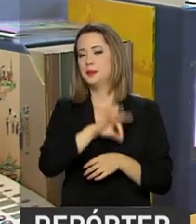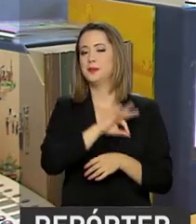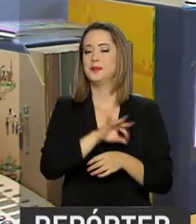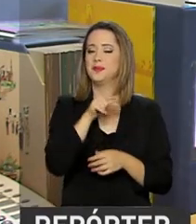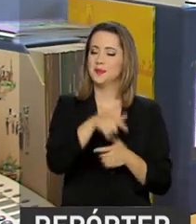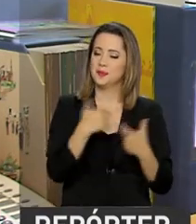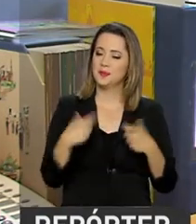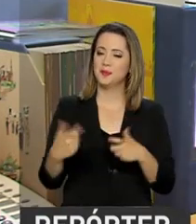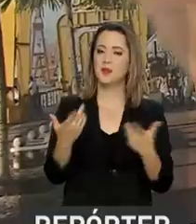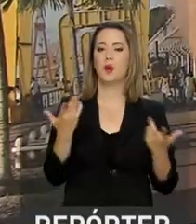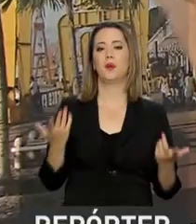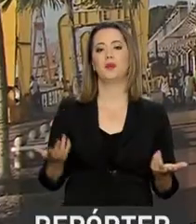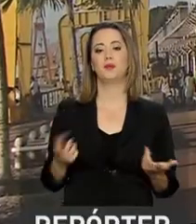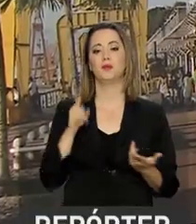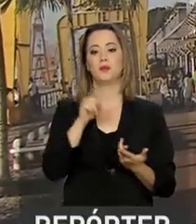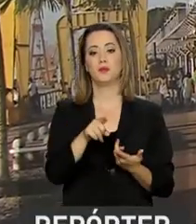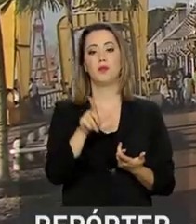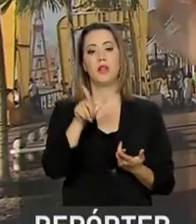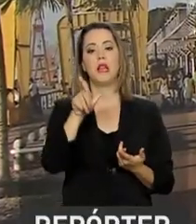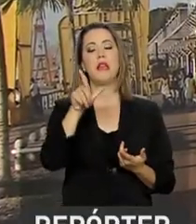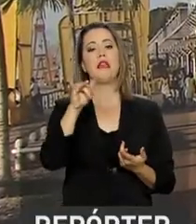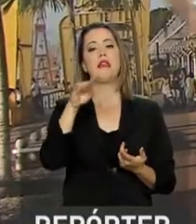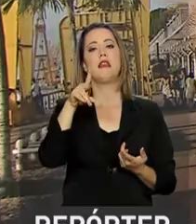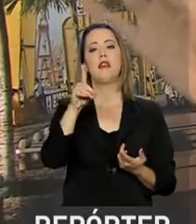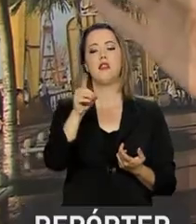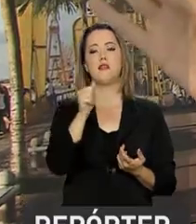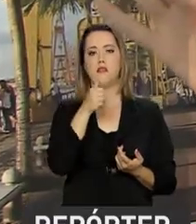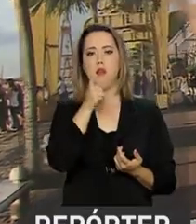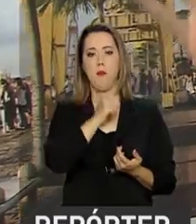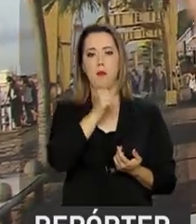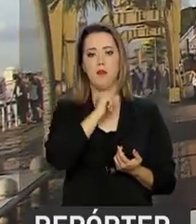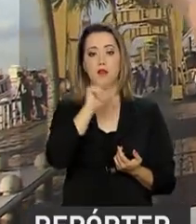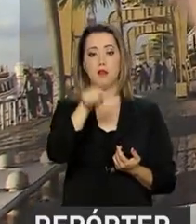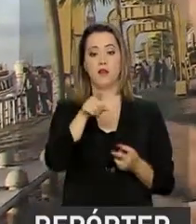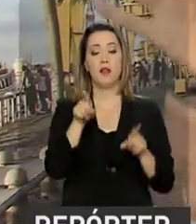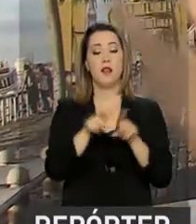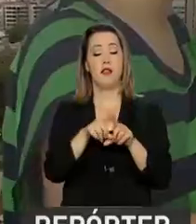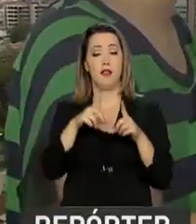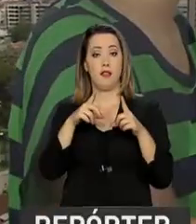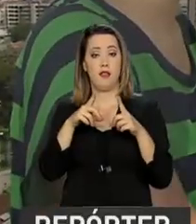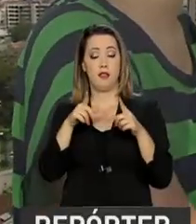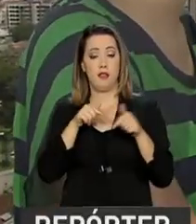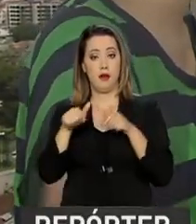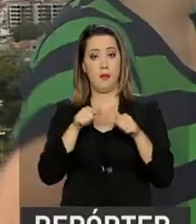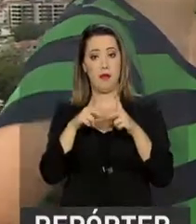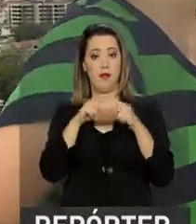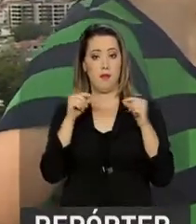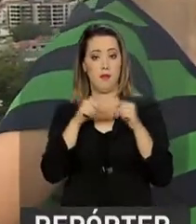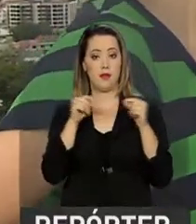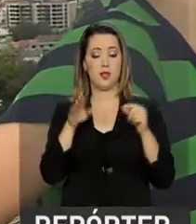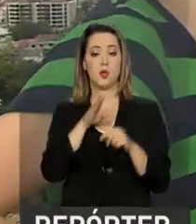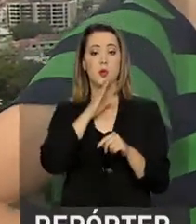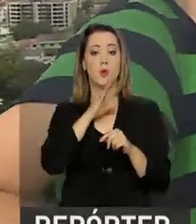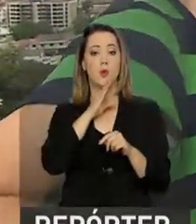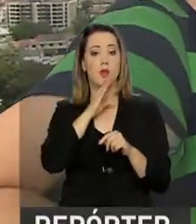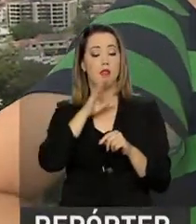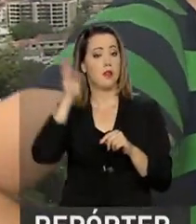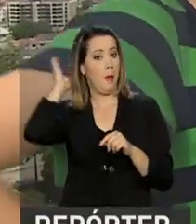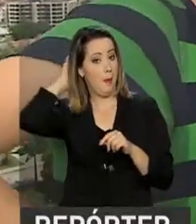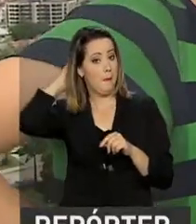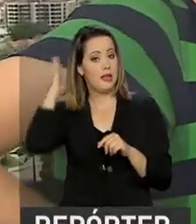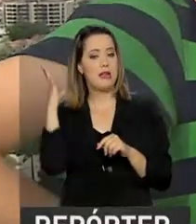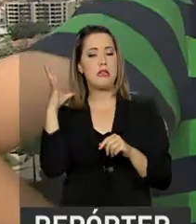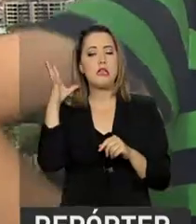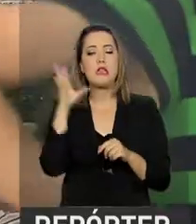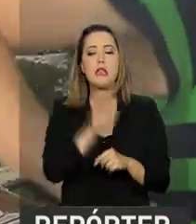ali para aquele destino linda é funcionária de um escritório de taiwan em brasília conhecer o belém numa viagem de férias e se